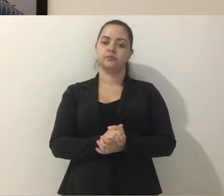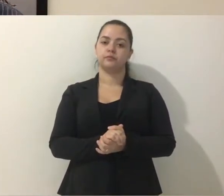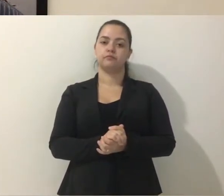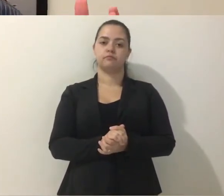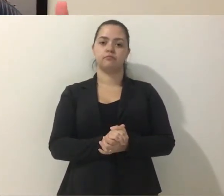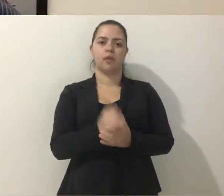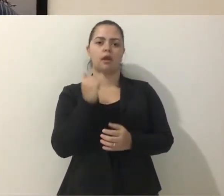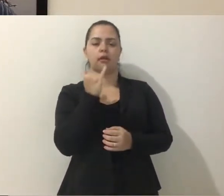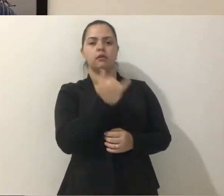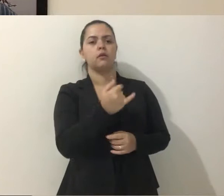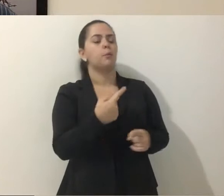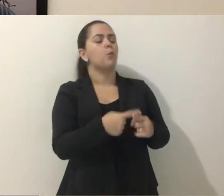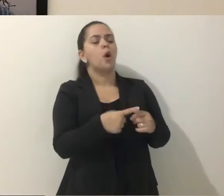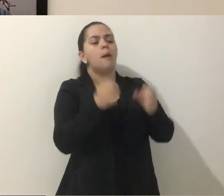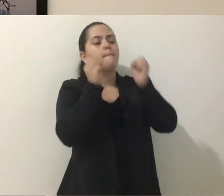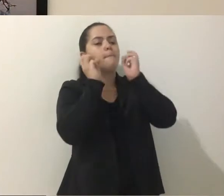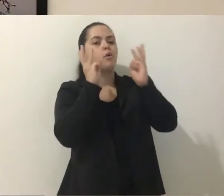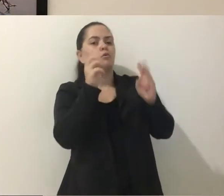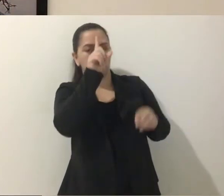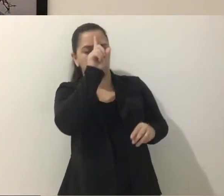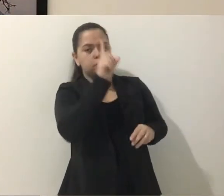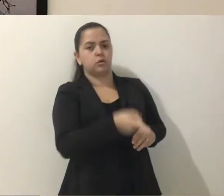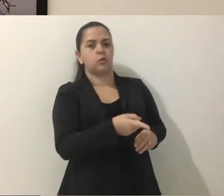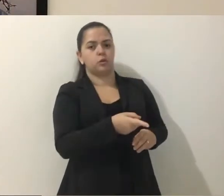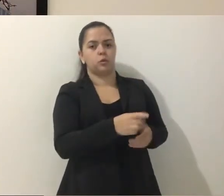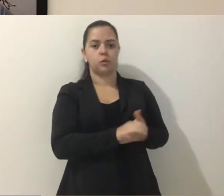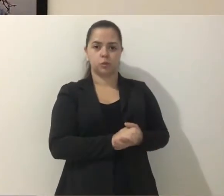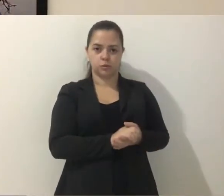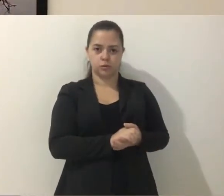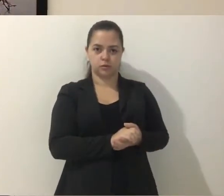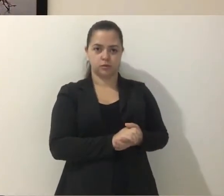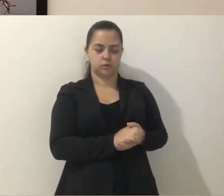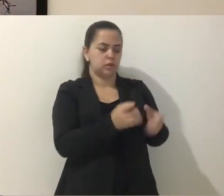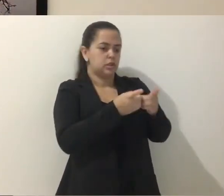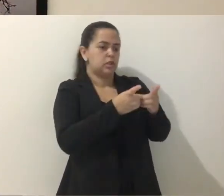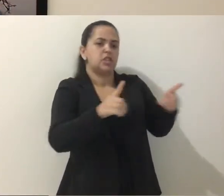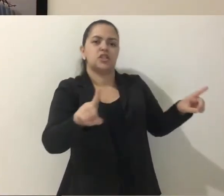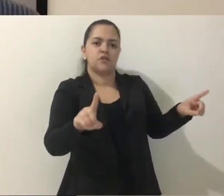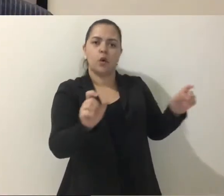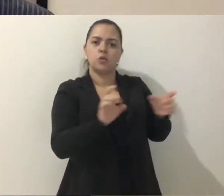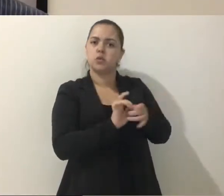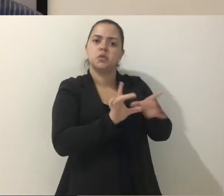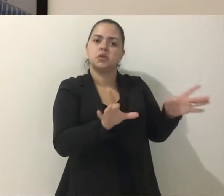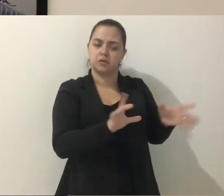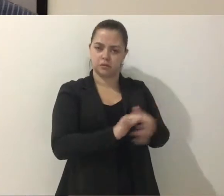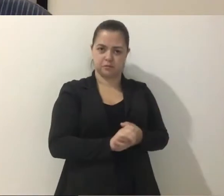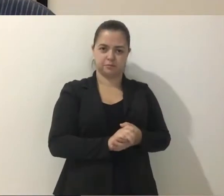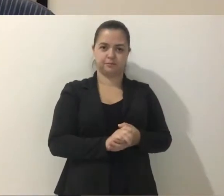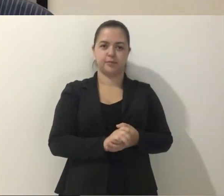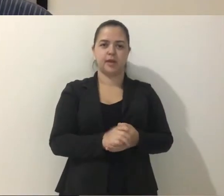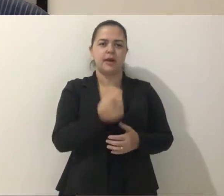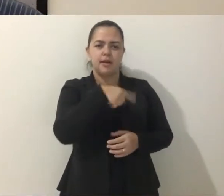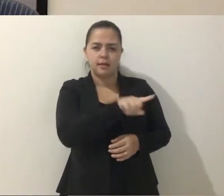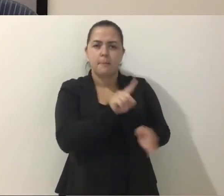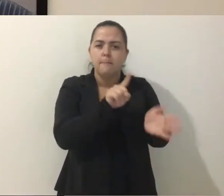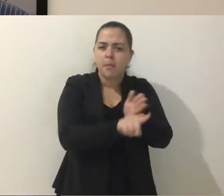por que Moisés ordenou dar uma carta de divórcio e repudiar a mulher? Eles estão fazendo essa pergunta